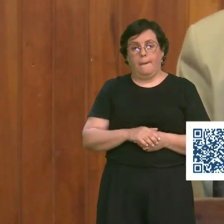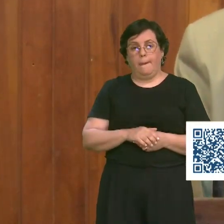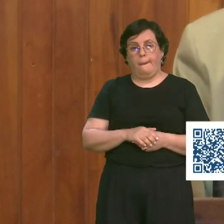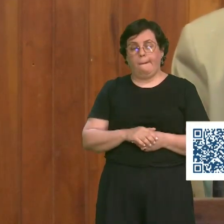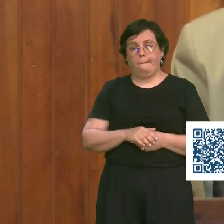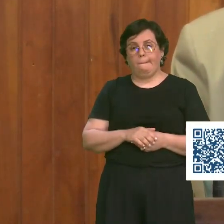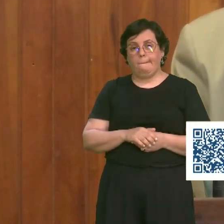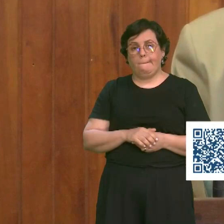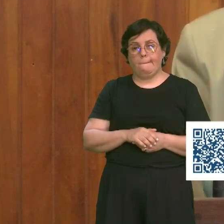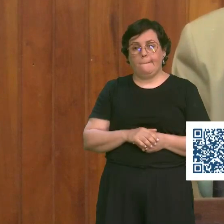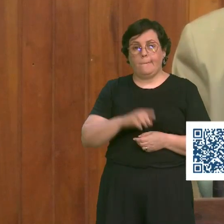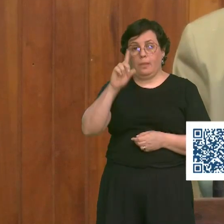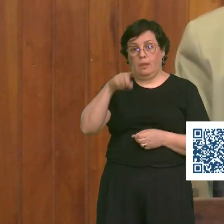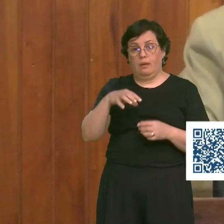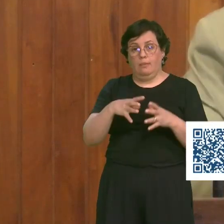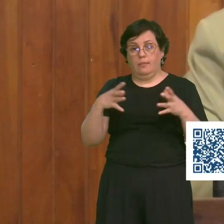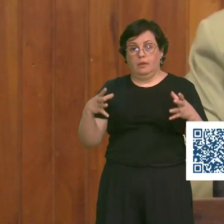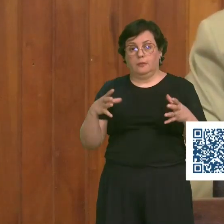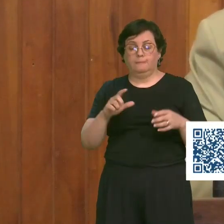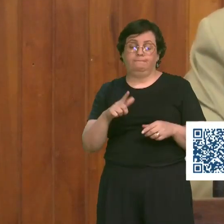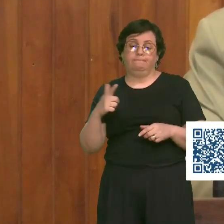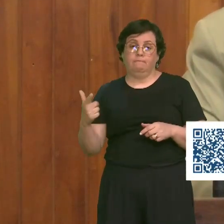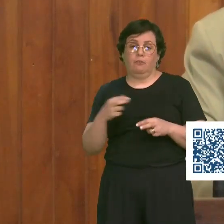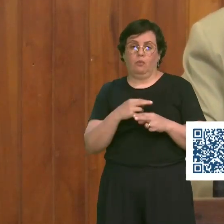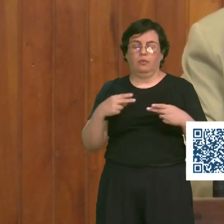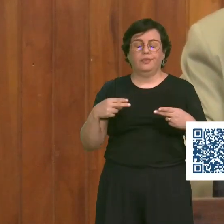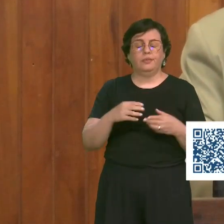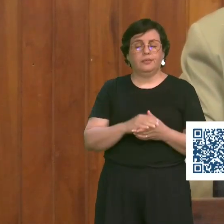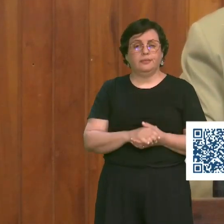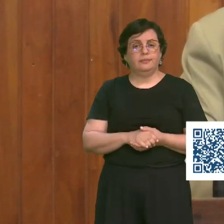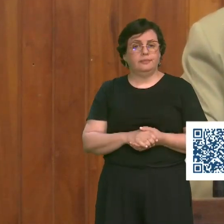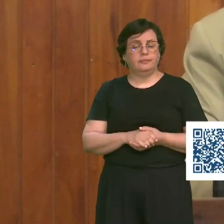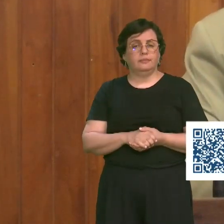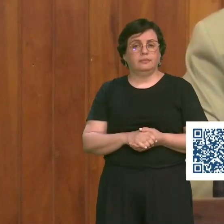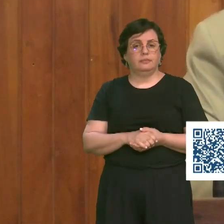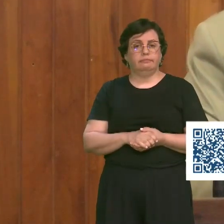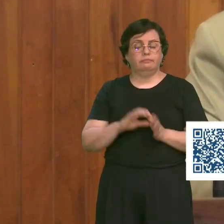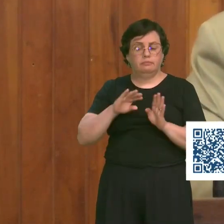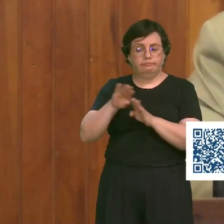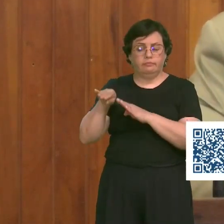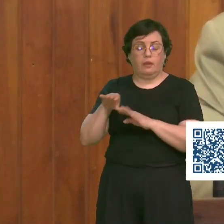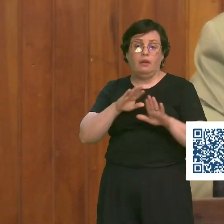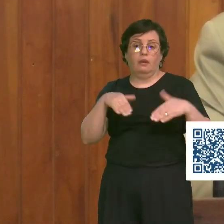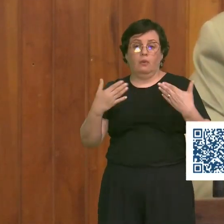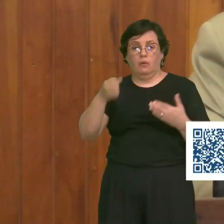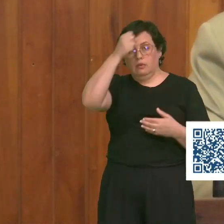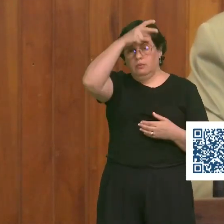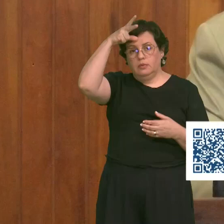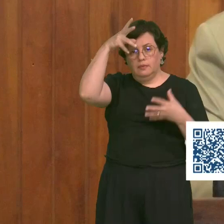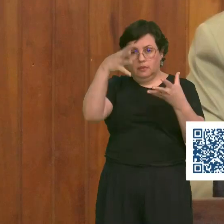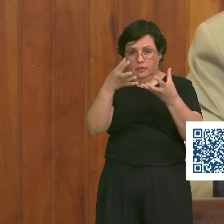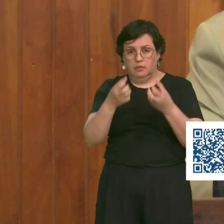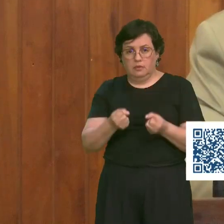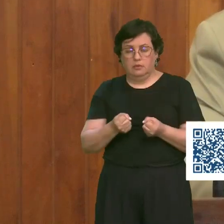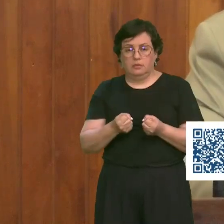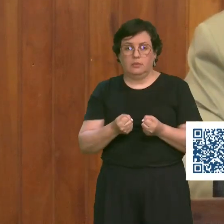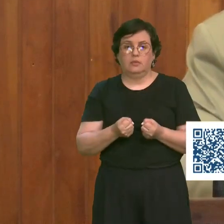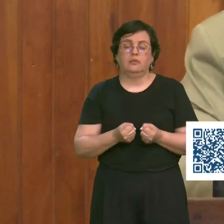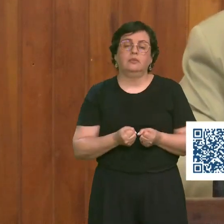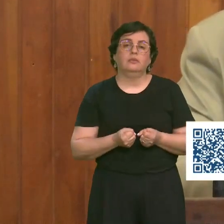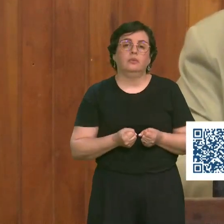está sendo maior Outra coisa quando o prefeito Daniel assumiu